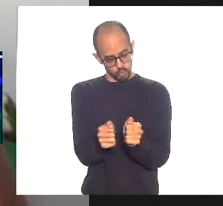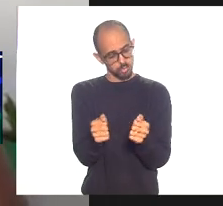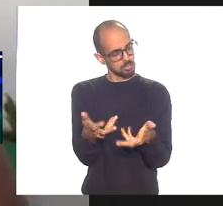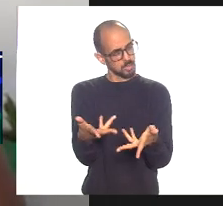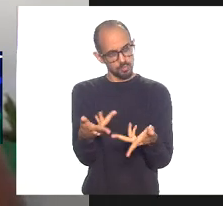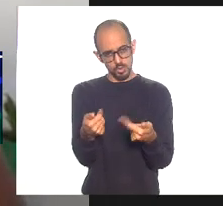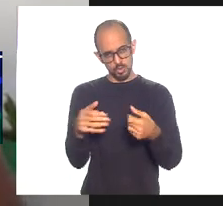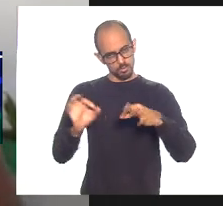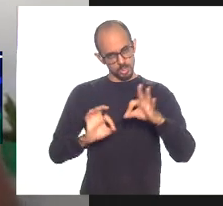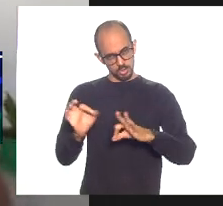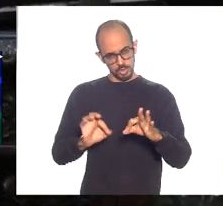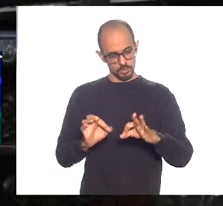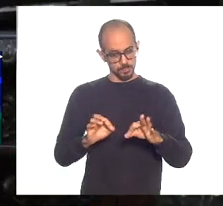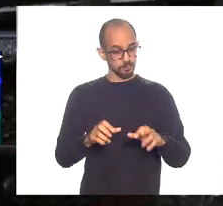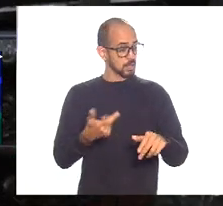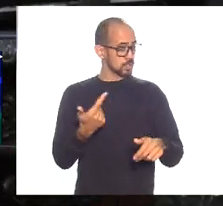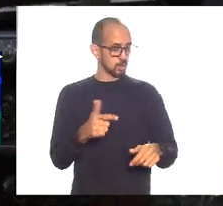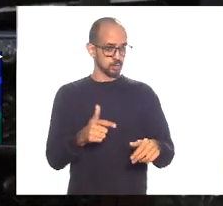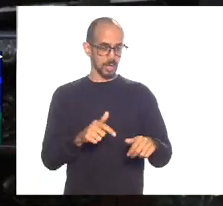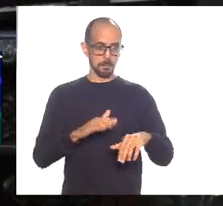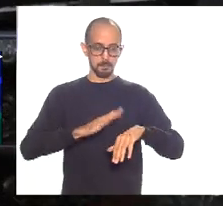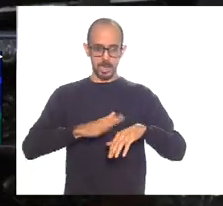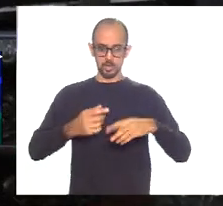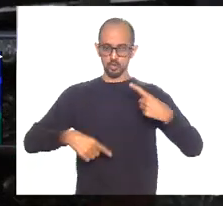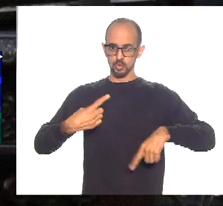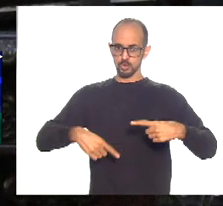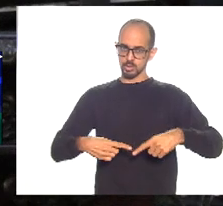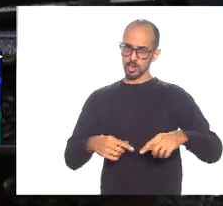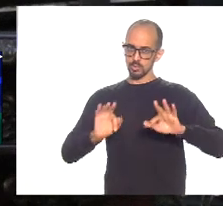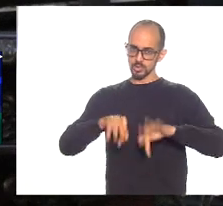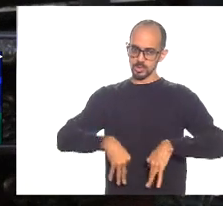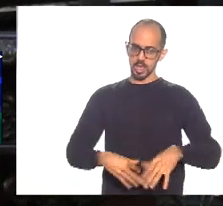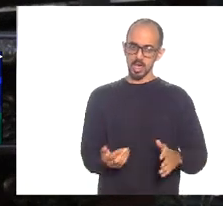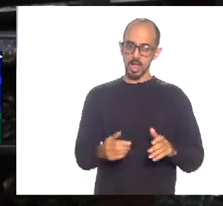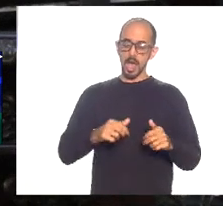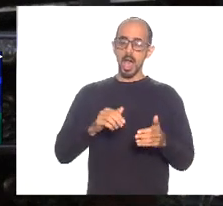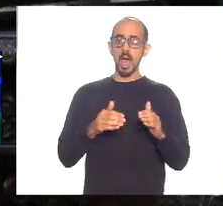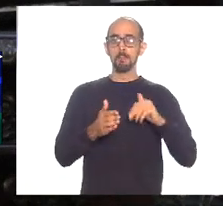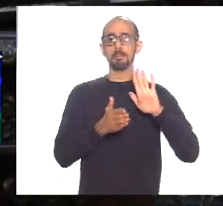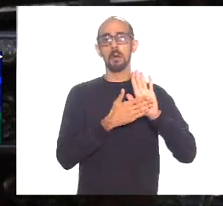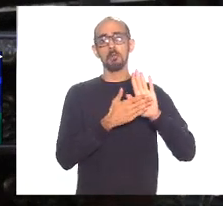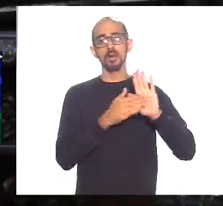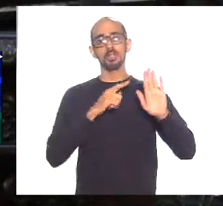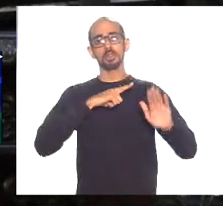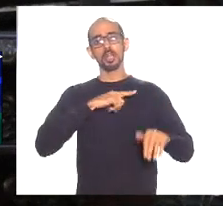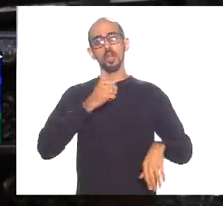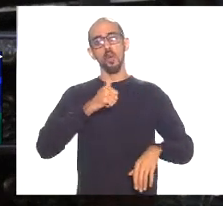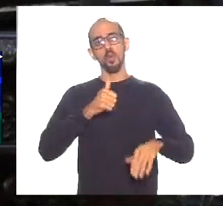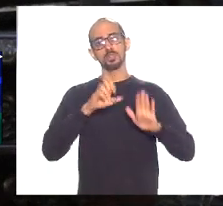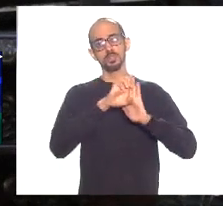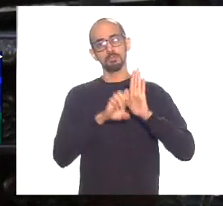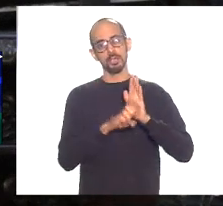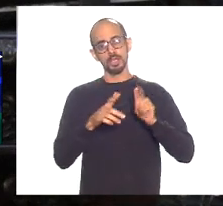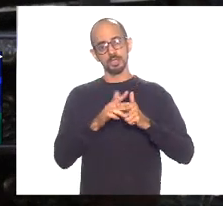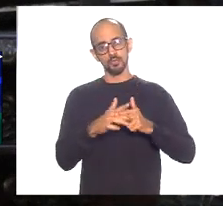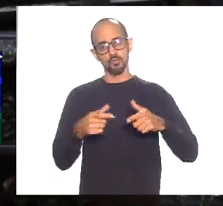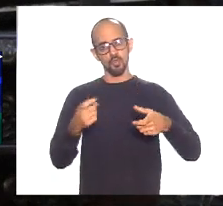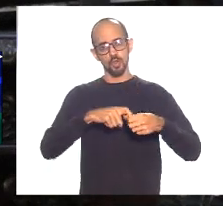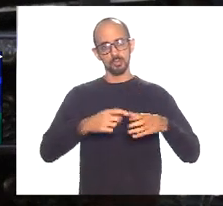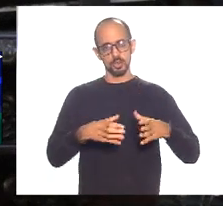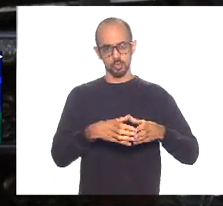apresenta obrigado não havendo Quem Queira discutir será a descrição a presente proposta receber 11 emendas e a torna as comissões